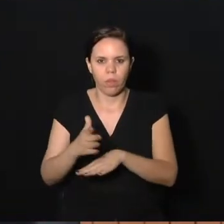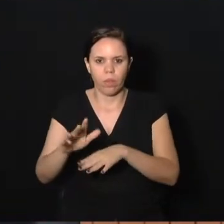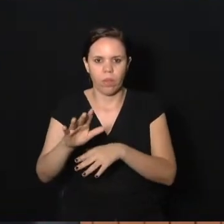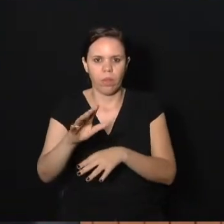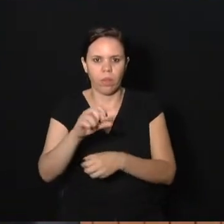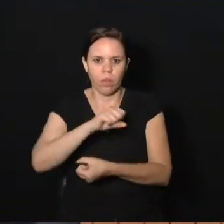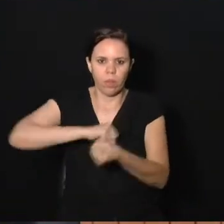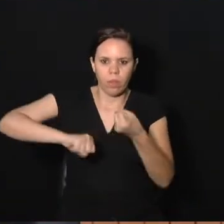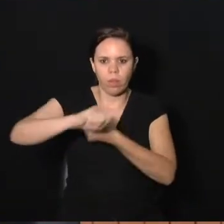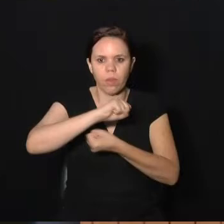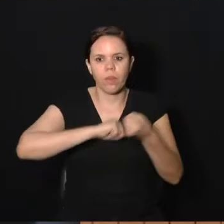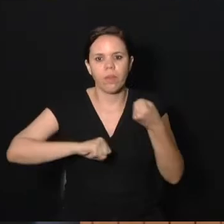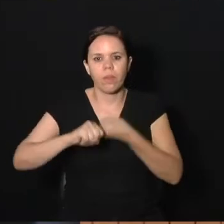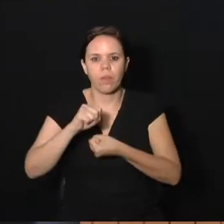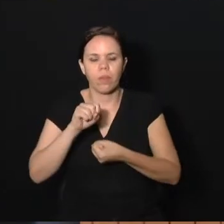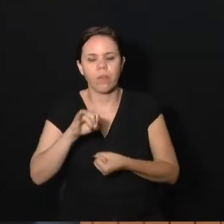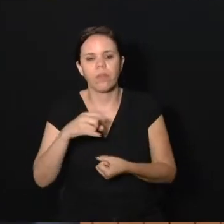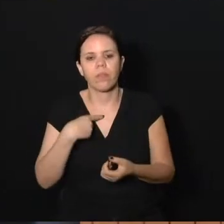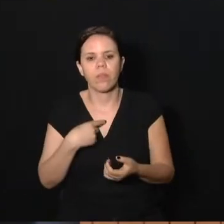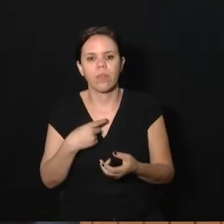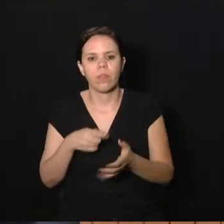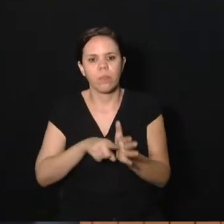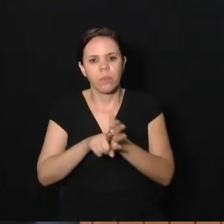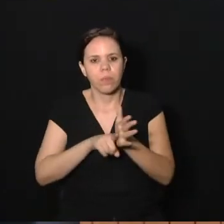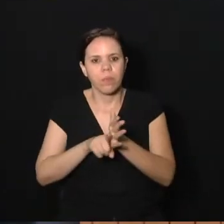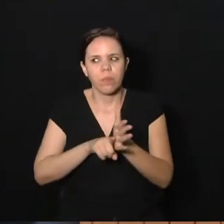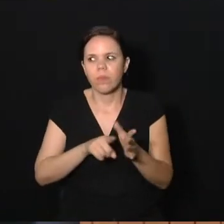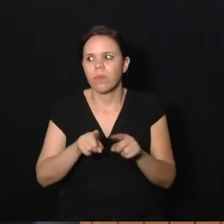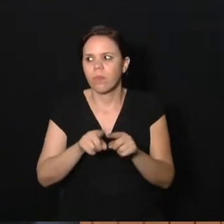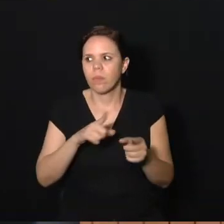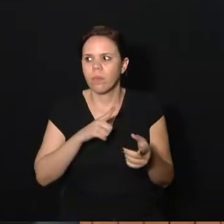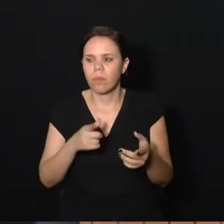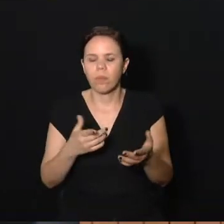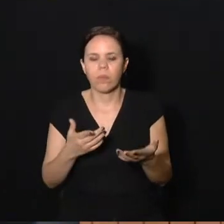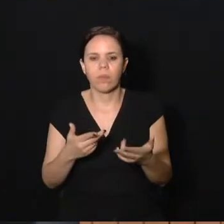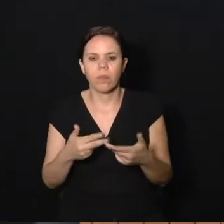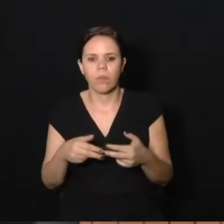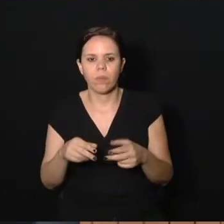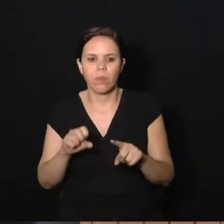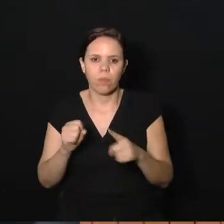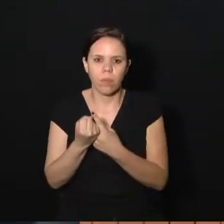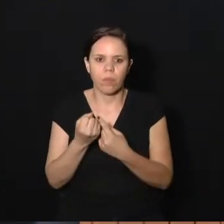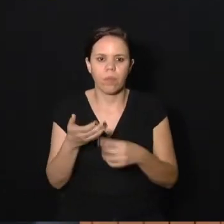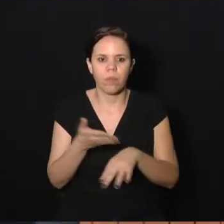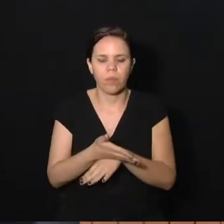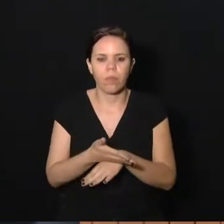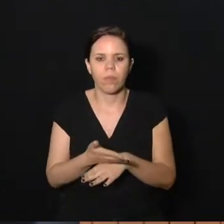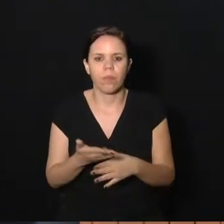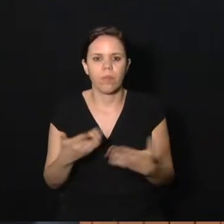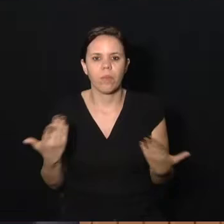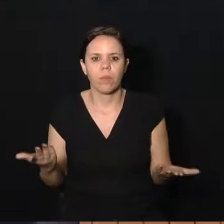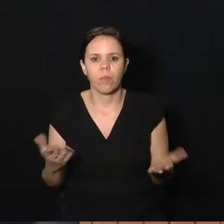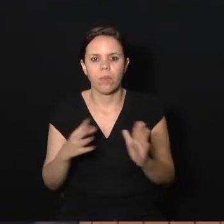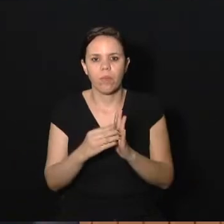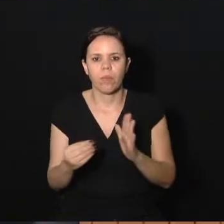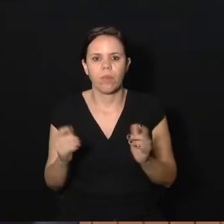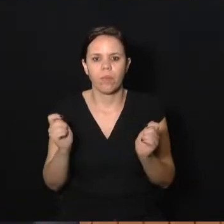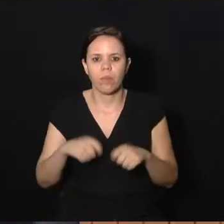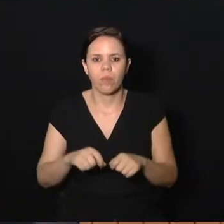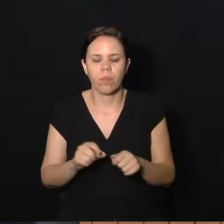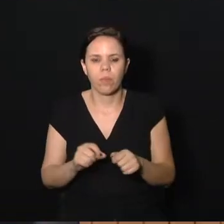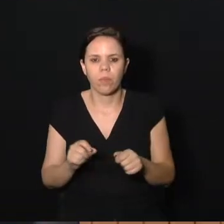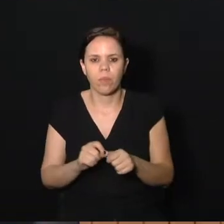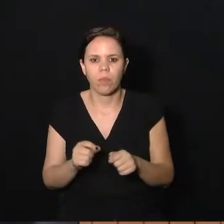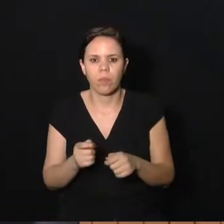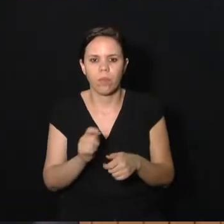sustentáveis. Se vocês pesquisaram, tem algum estudo de caso de participação social, né? Quais são os modelos que a gente poderia ver na